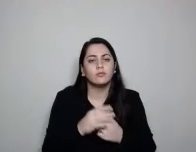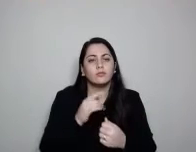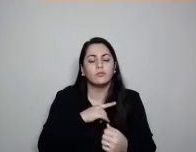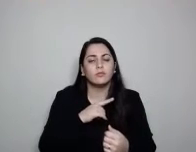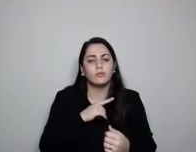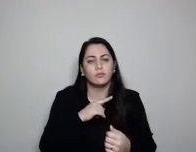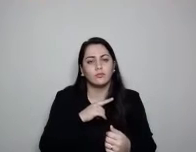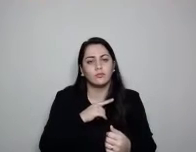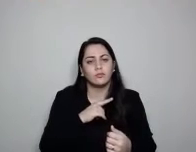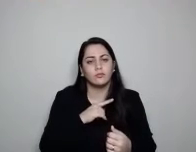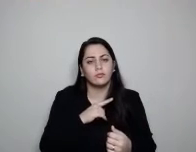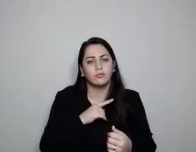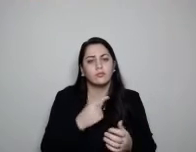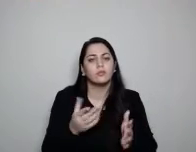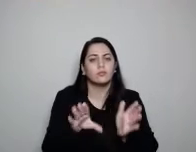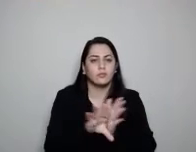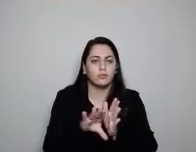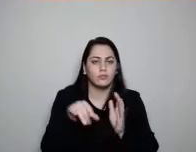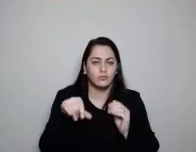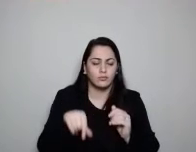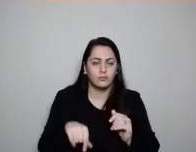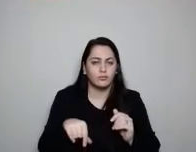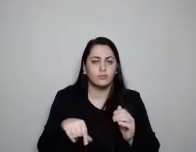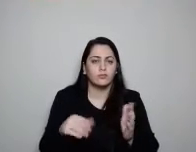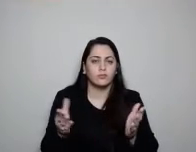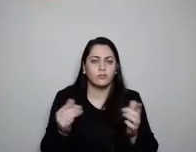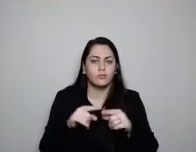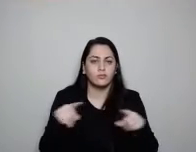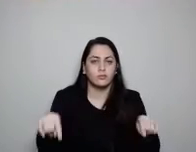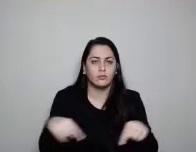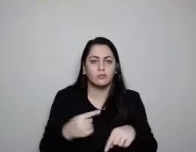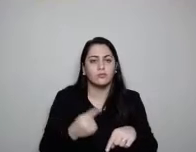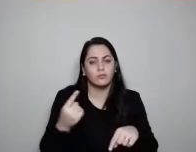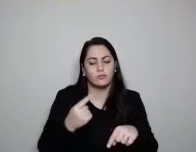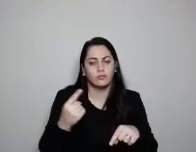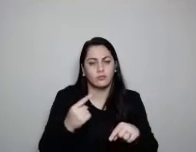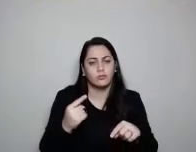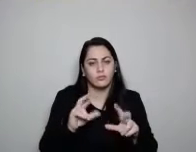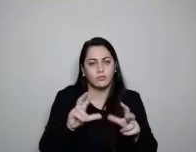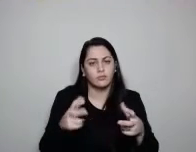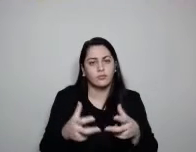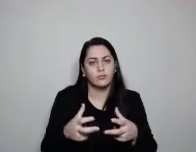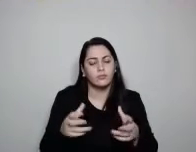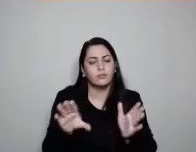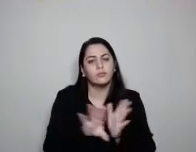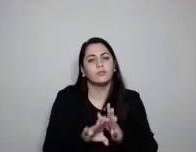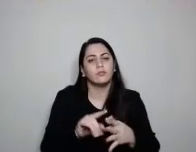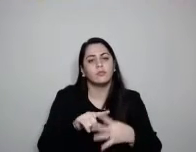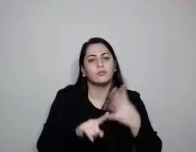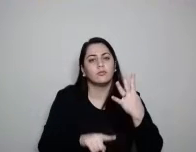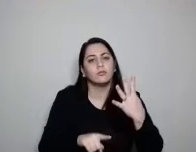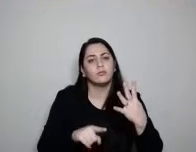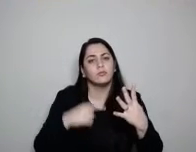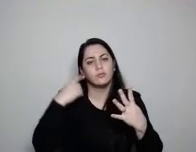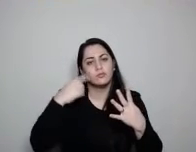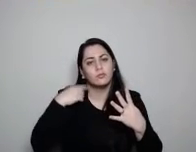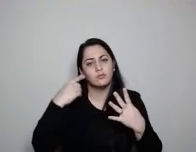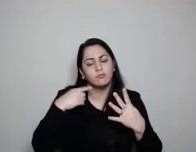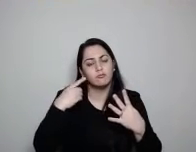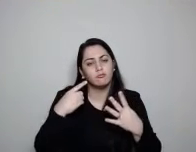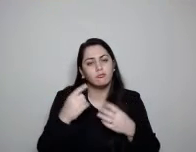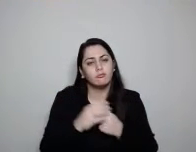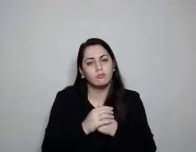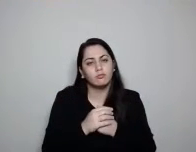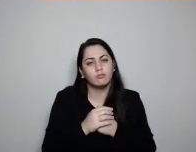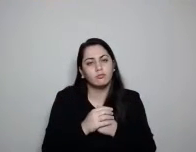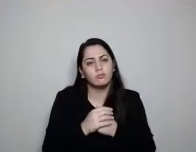chegaram aqui na sala, eu estou na sala da primeira Câmara, e chegaram uns 4 advogados aqui, ainda